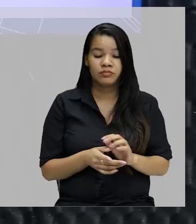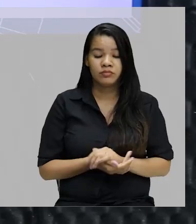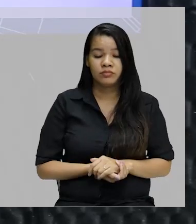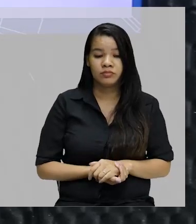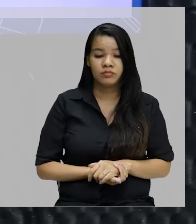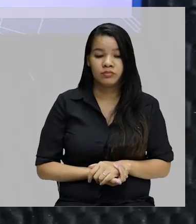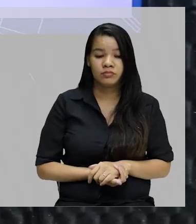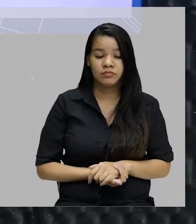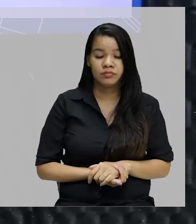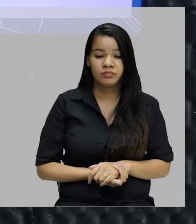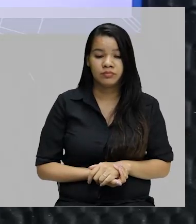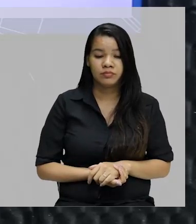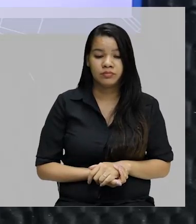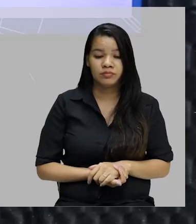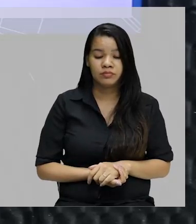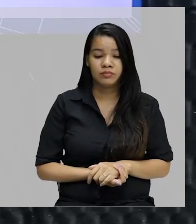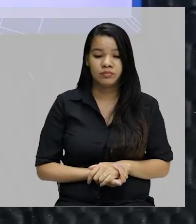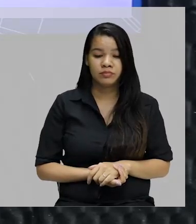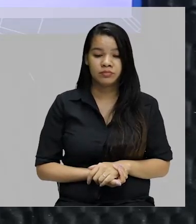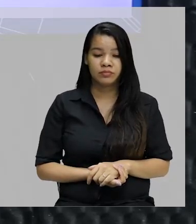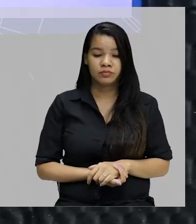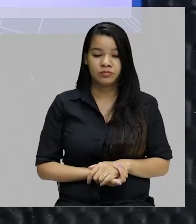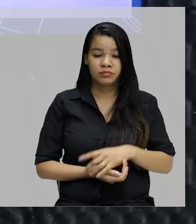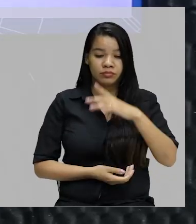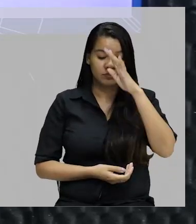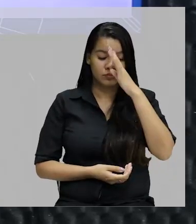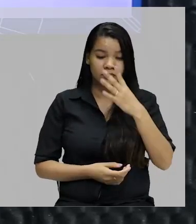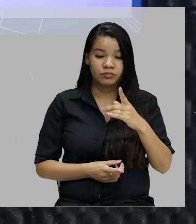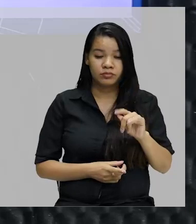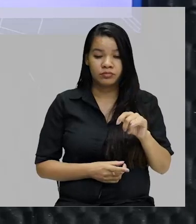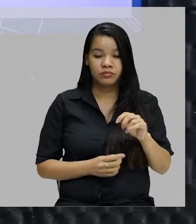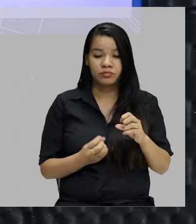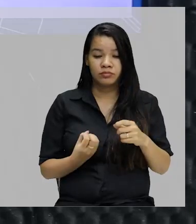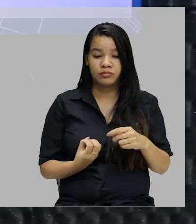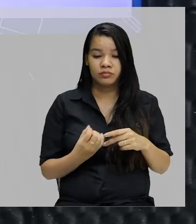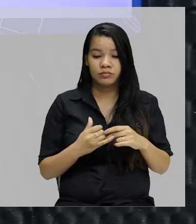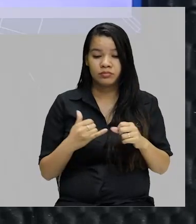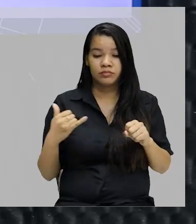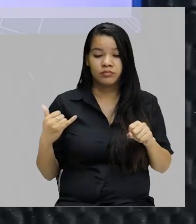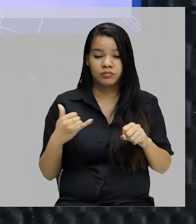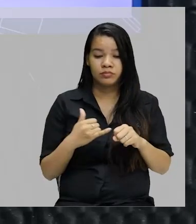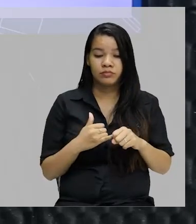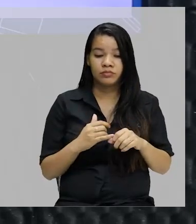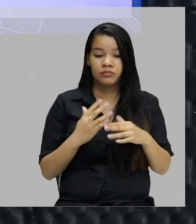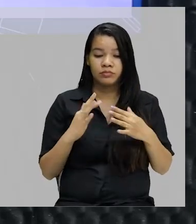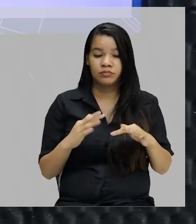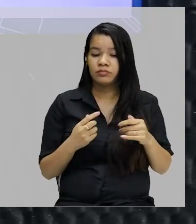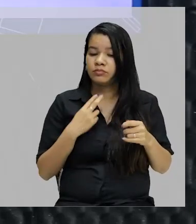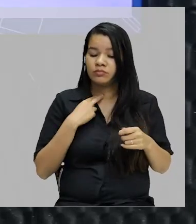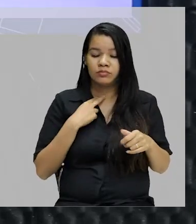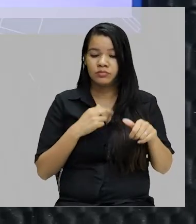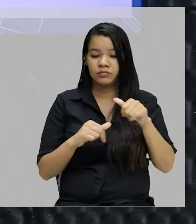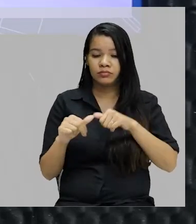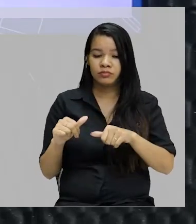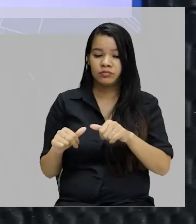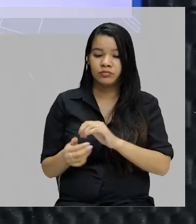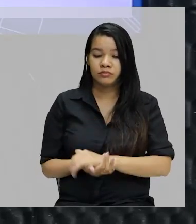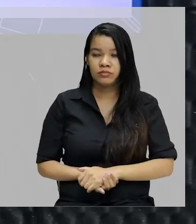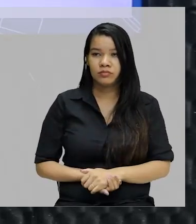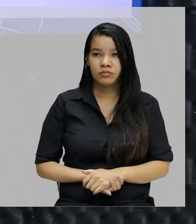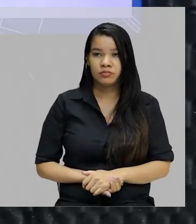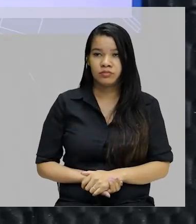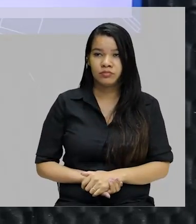trata de algo, né? Portanto, soluções é objeto indireto e a frase não pode ser transformada na voz passiva, tá